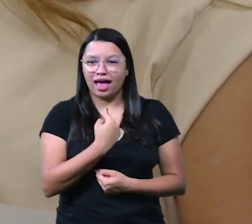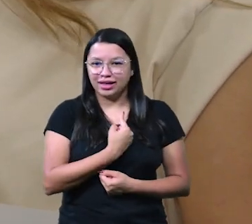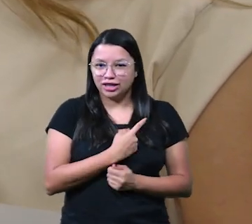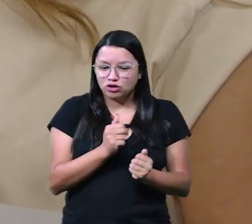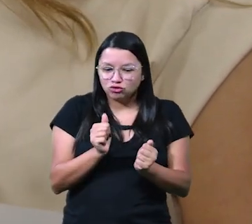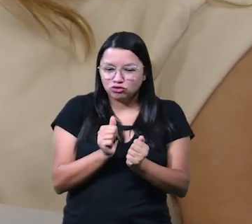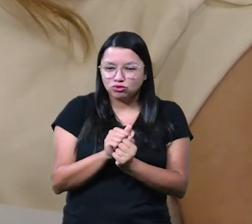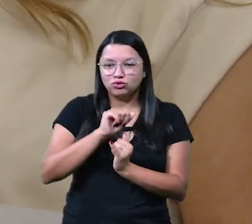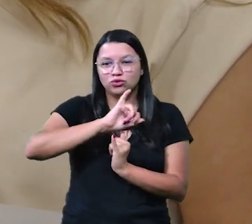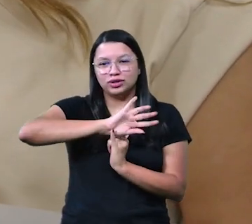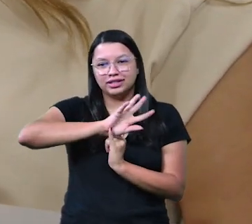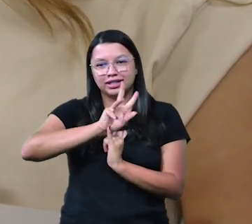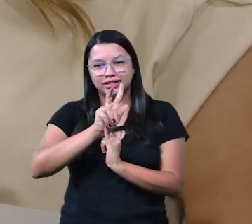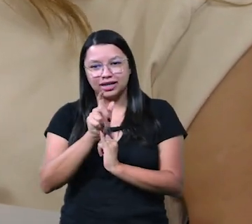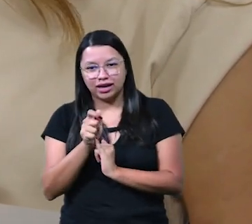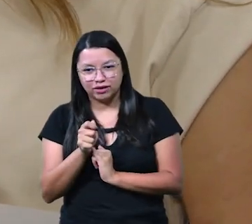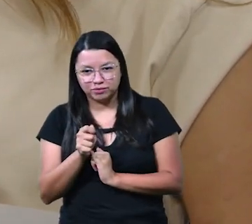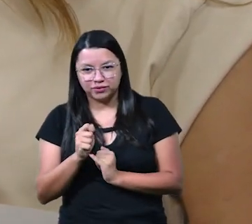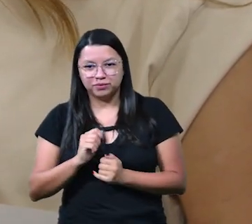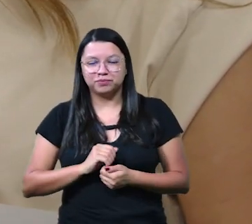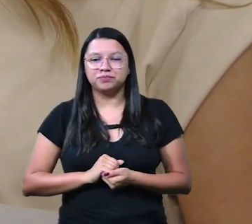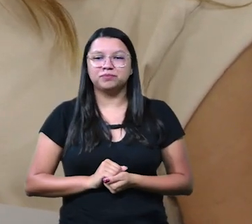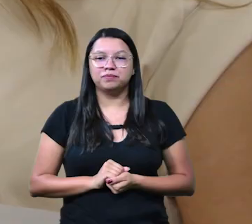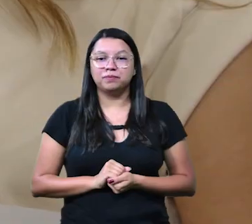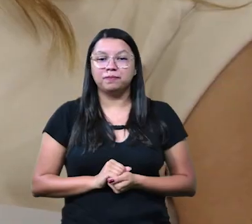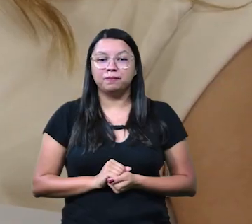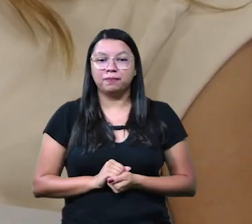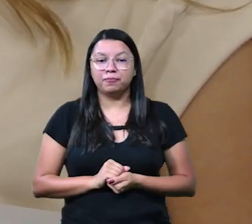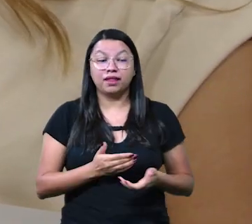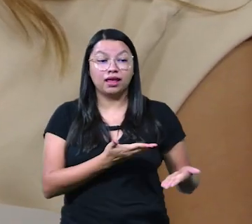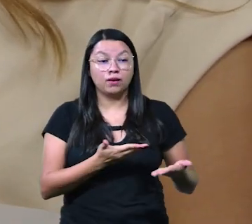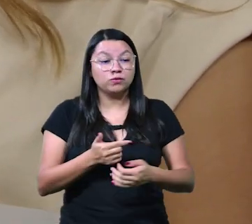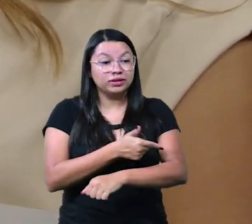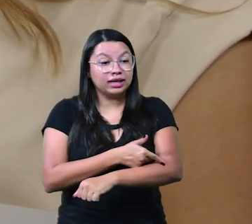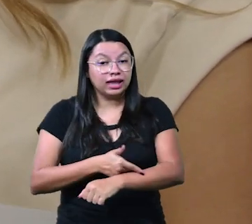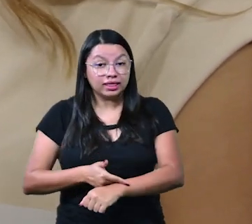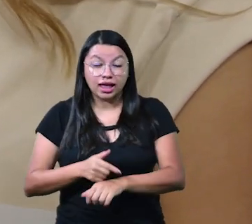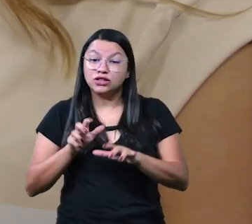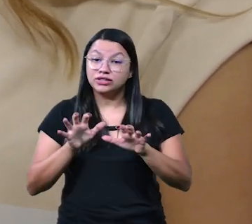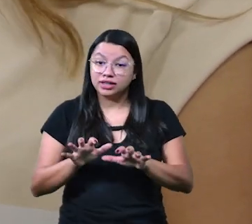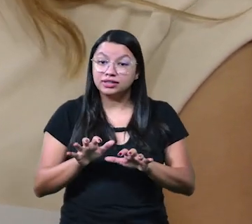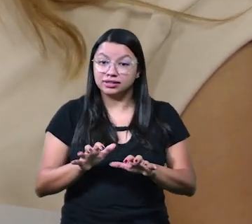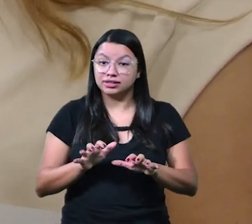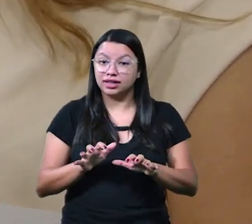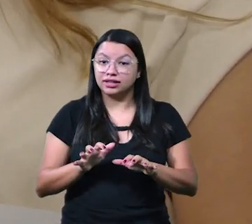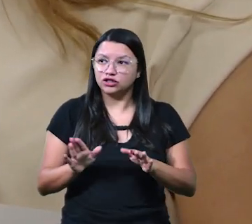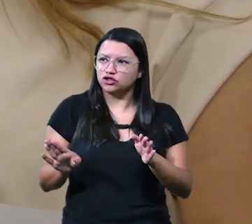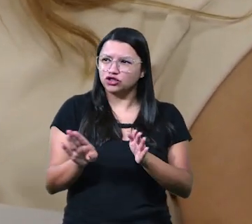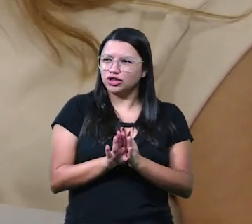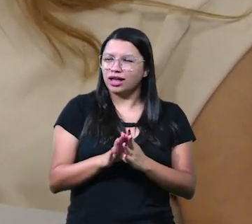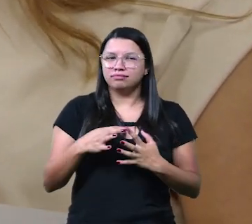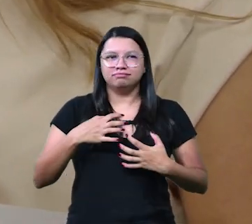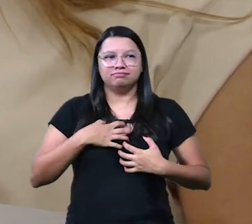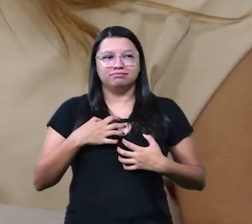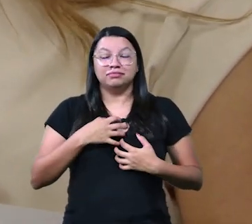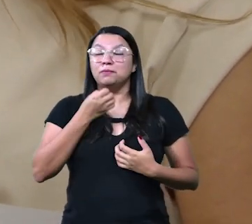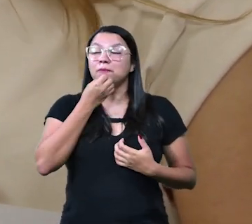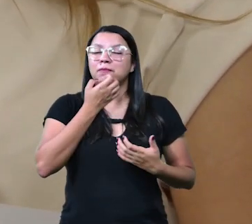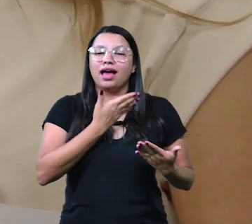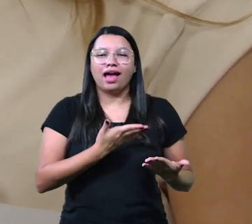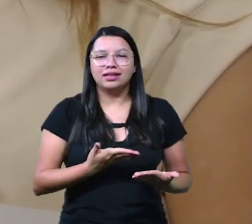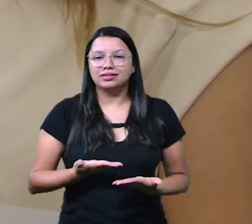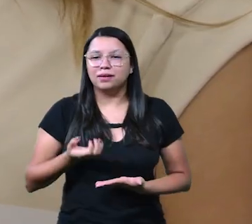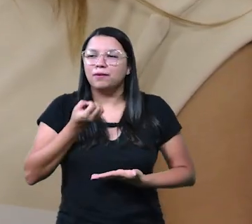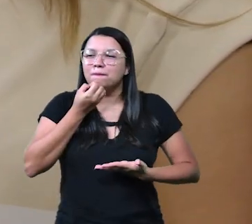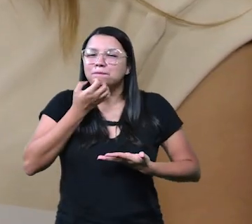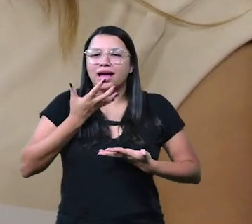à estação IFB. E hospitalidade é exatamente isso, né? A gente chegar a se sentir bem recebida, bem